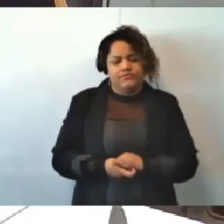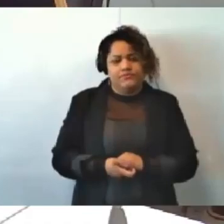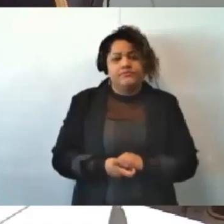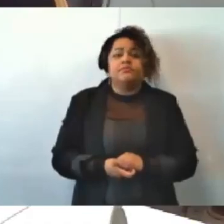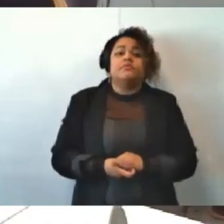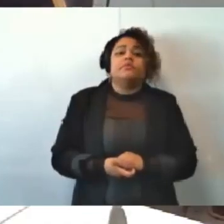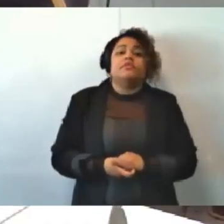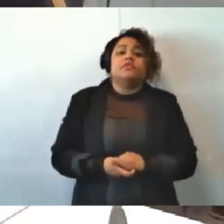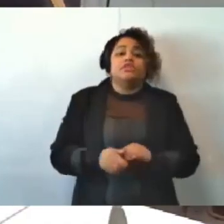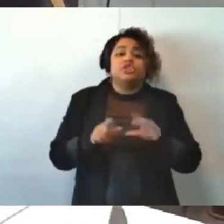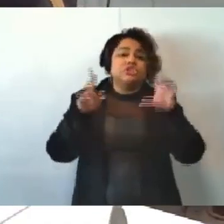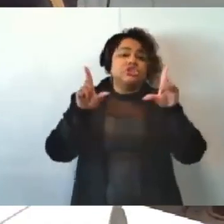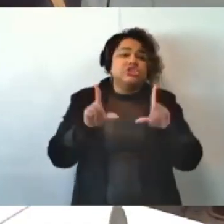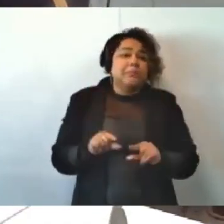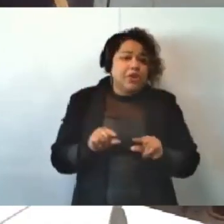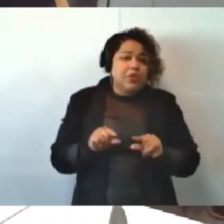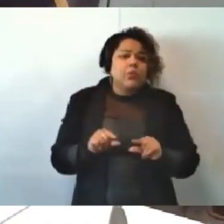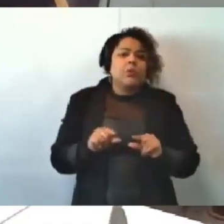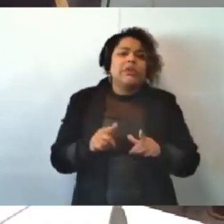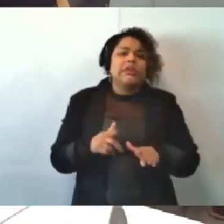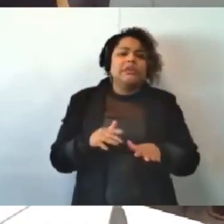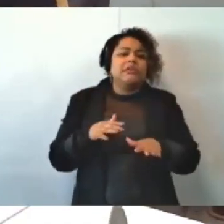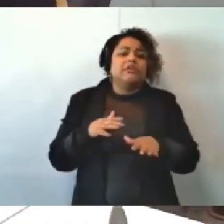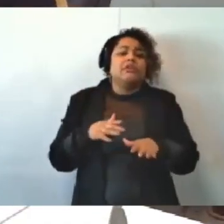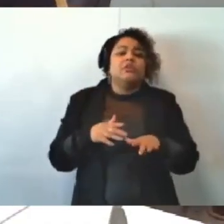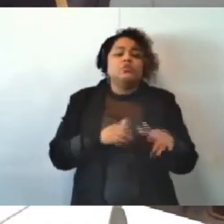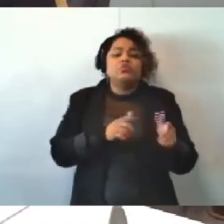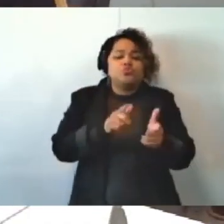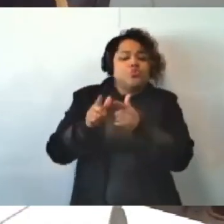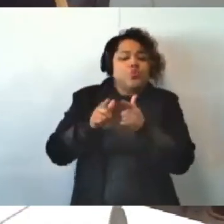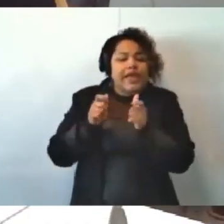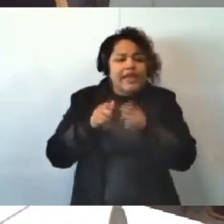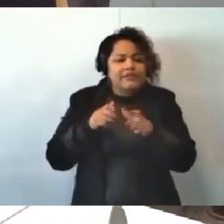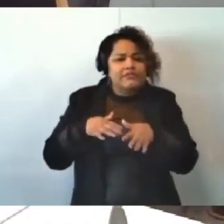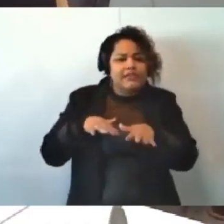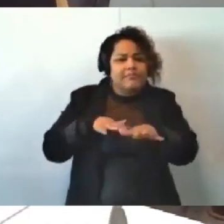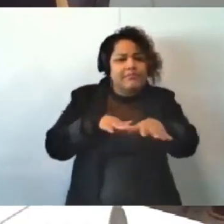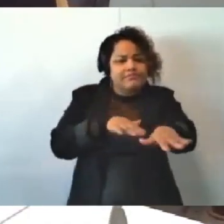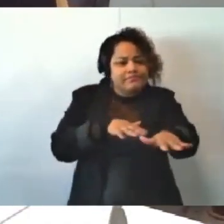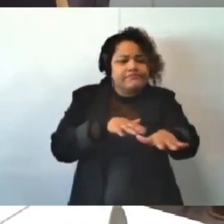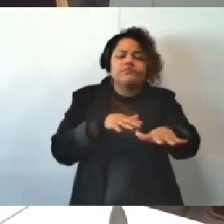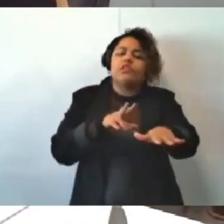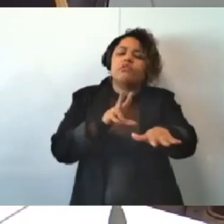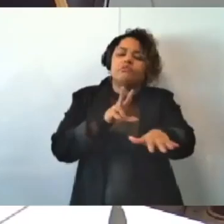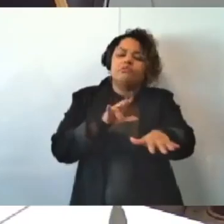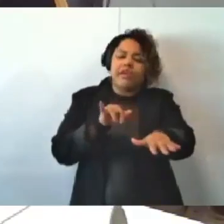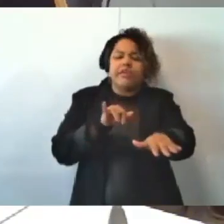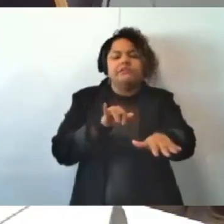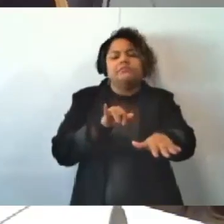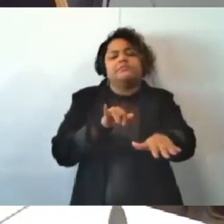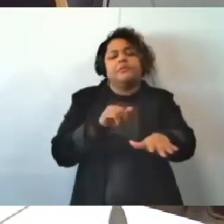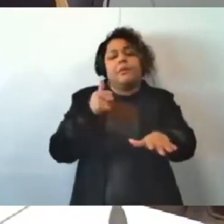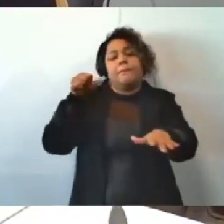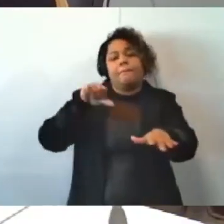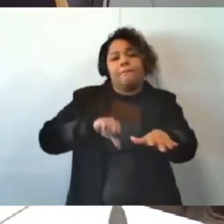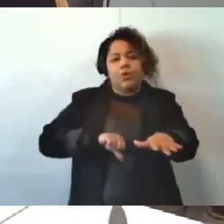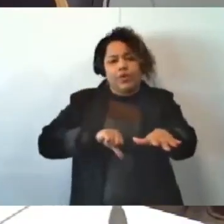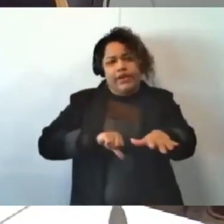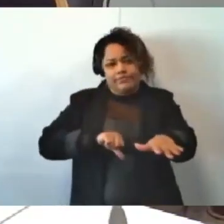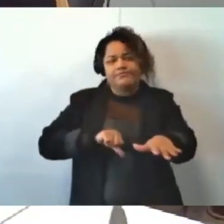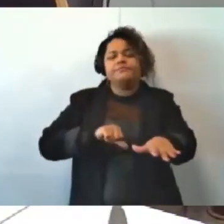tráfego também, com fechamento ali, né, da rua Sapucaí, não tendo os carros passando naquela